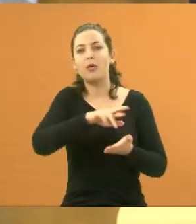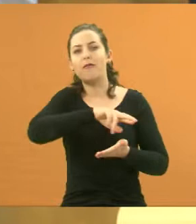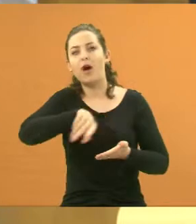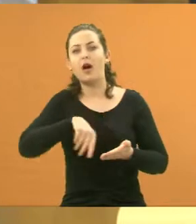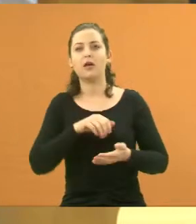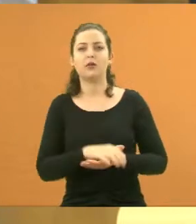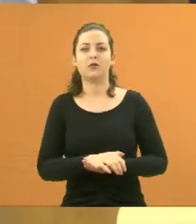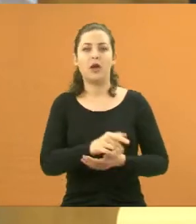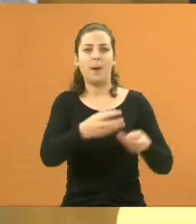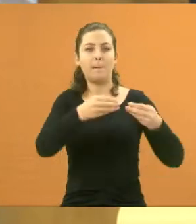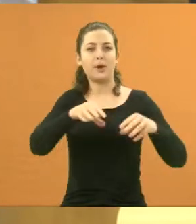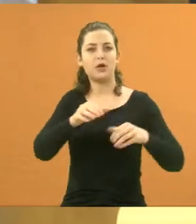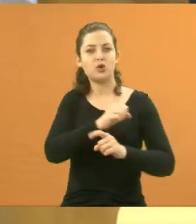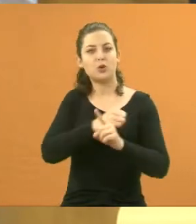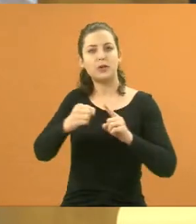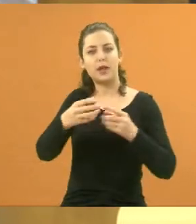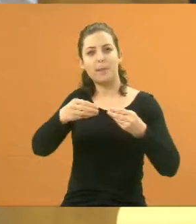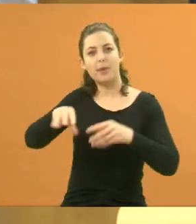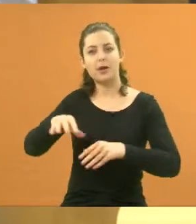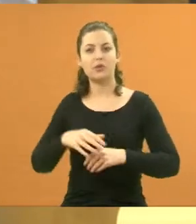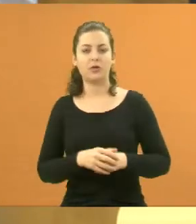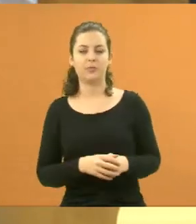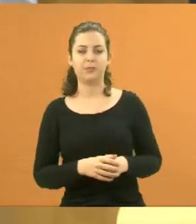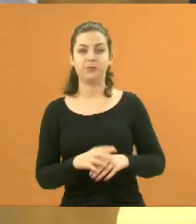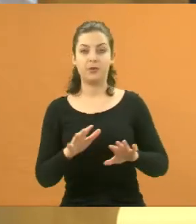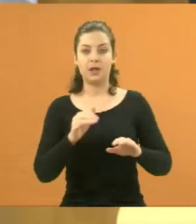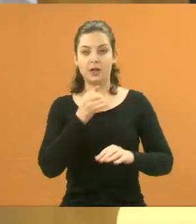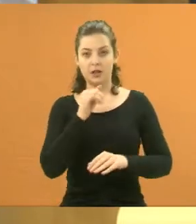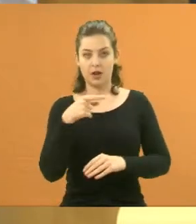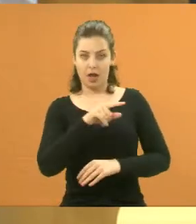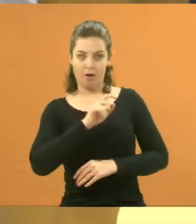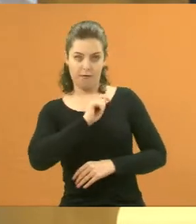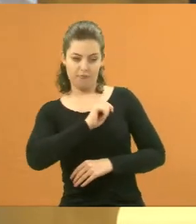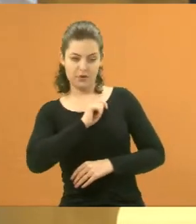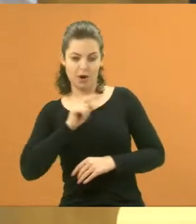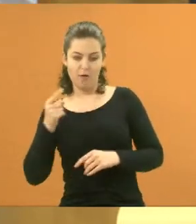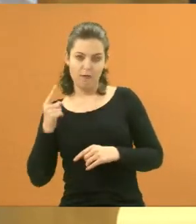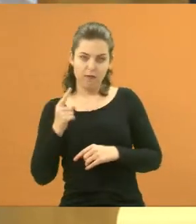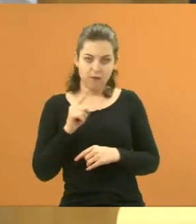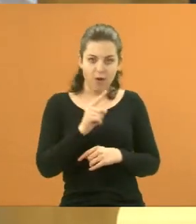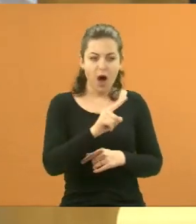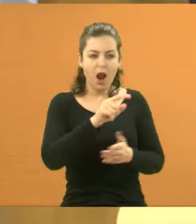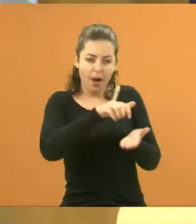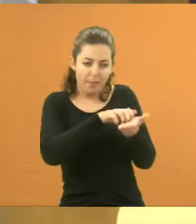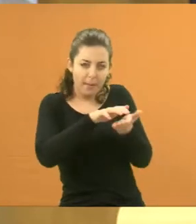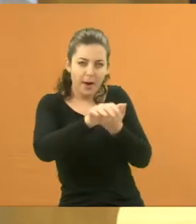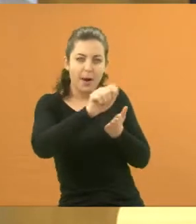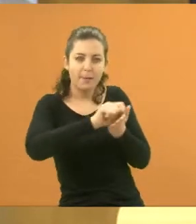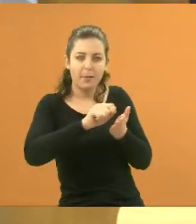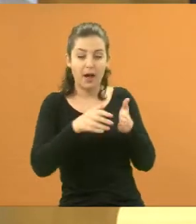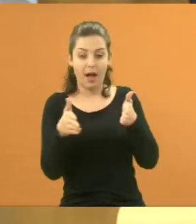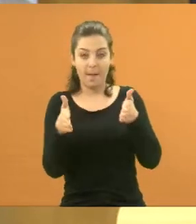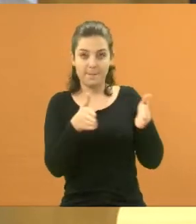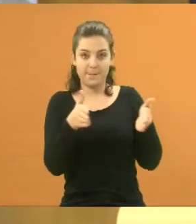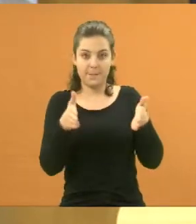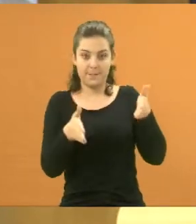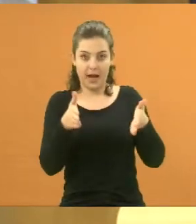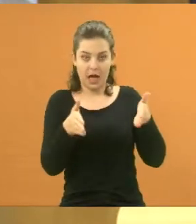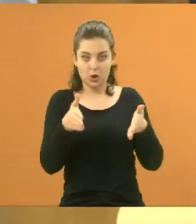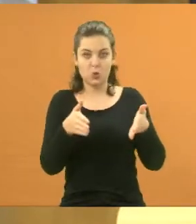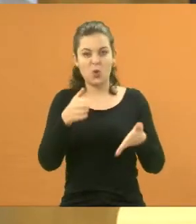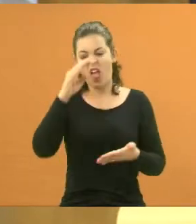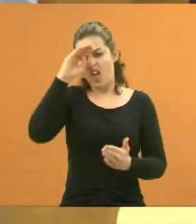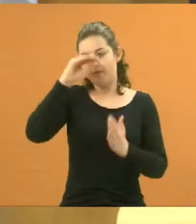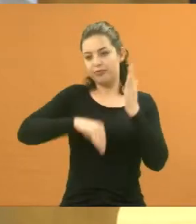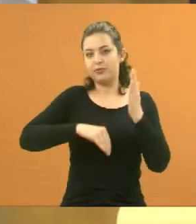para a sociedade. Porque quando eu faço um trabalho de mandar um fiscal lá, o fiscal faz a notificação, dá um prazo para o camarada não